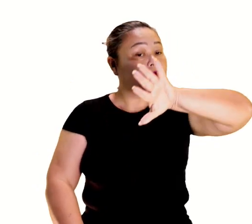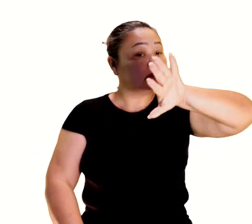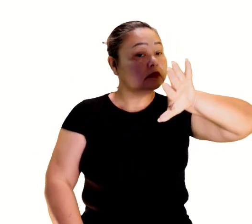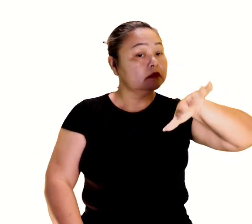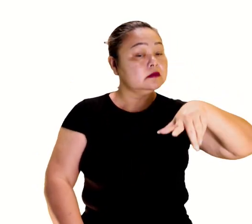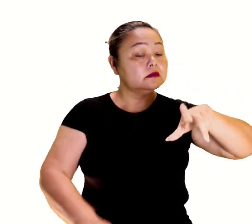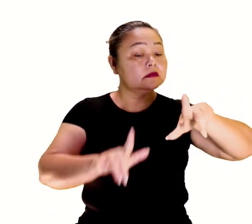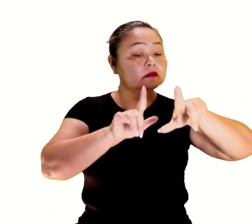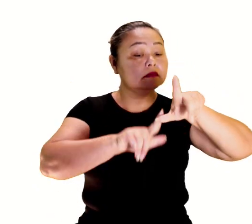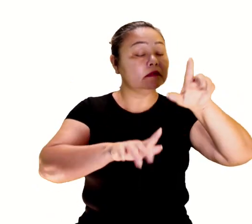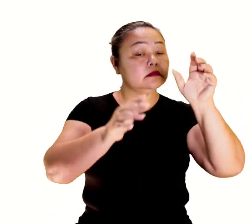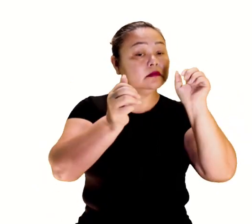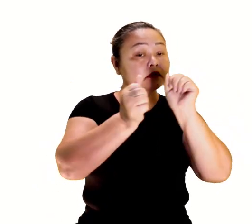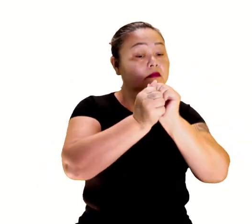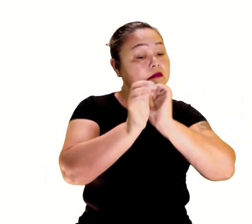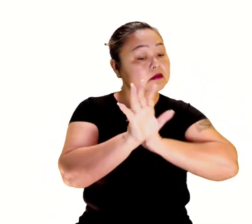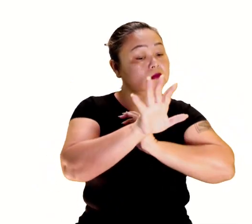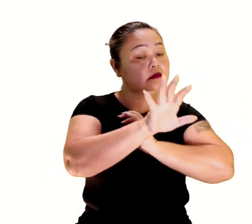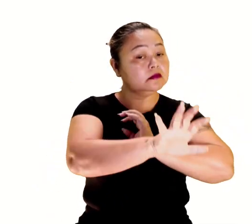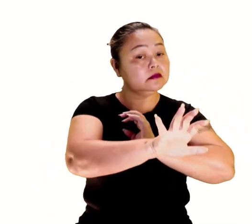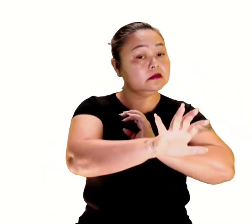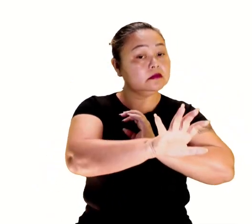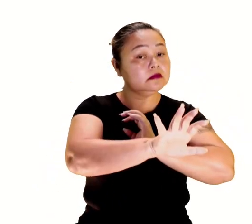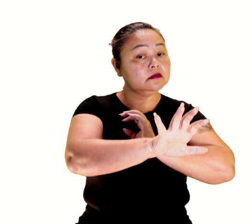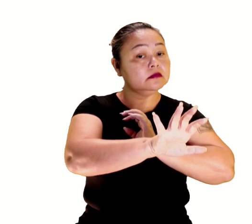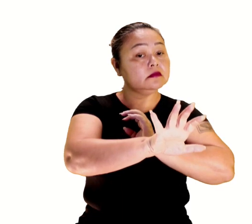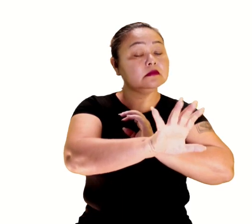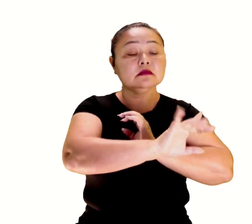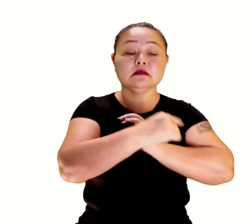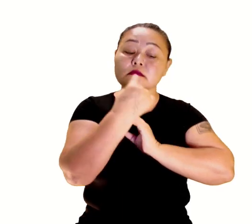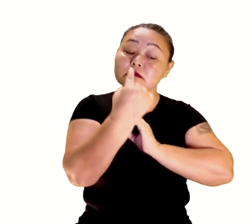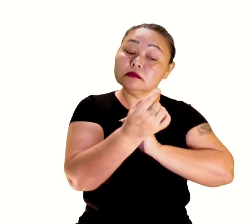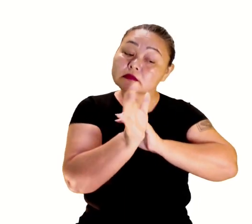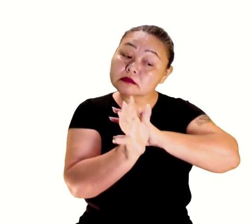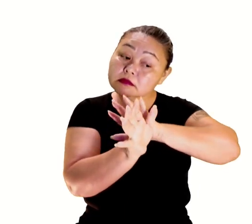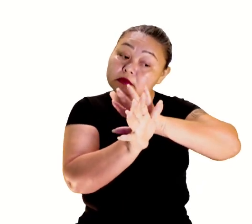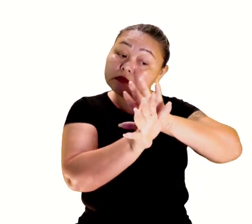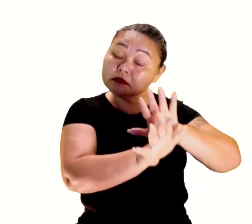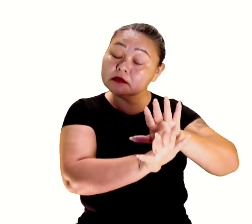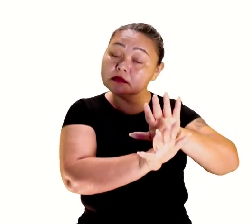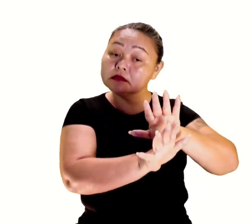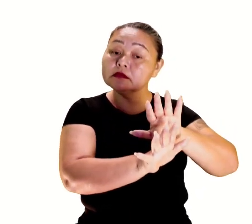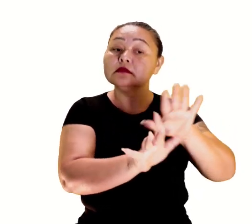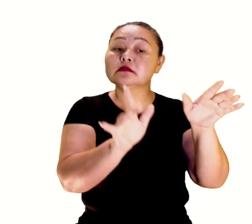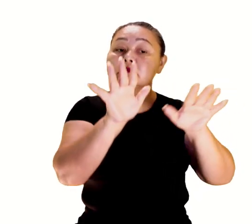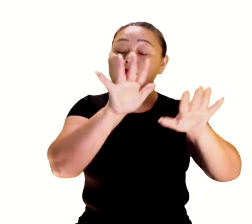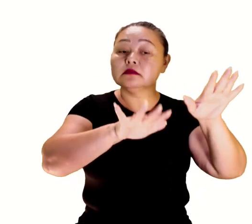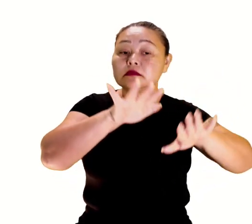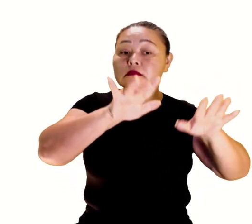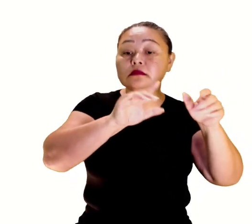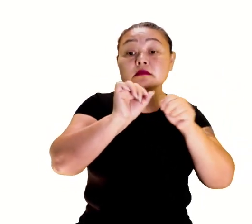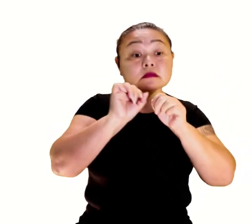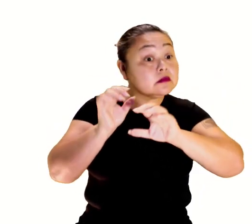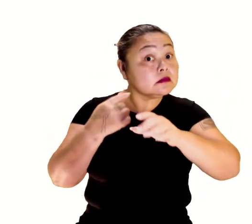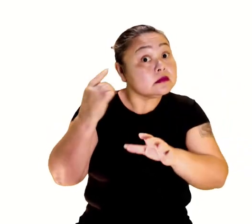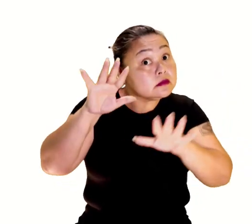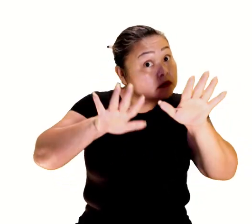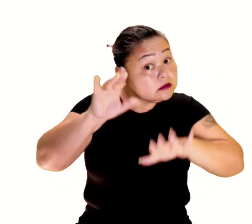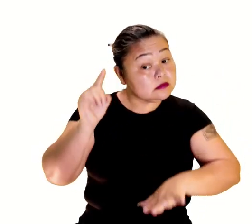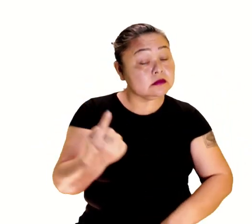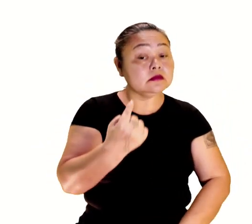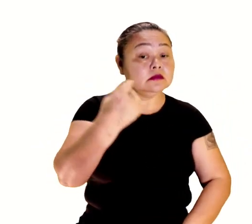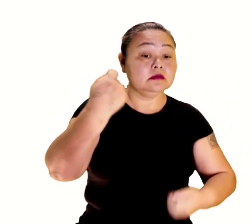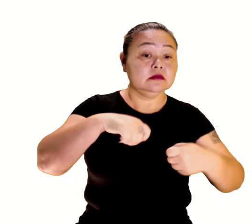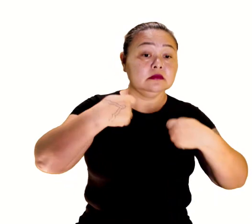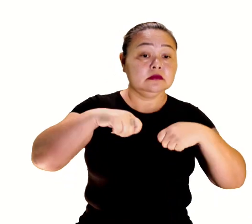Isolar a incógnita. Vamos deixá-la sozinha agora. A letrinha sozinha. Às vezes ela automaticamente já está sozinha, né? Mas às vezes